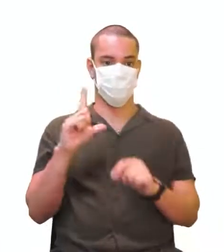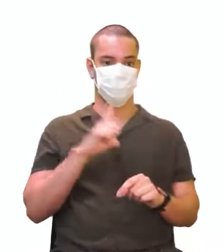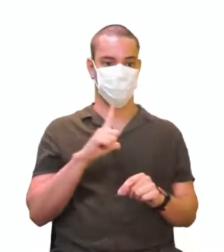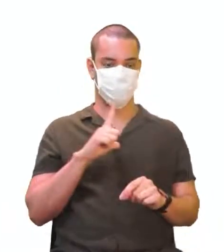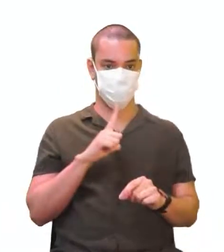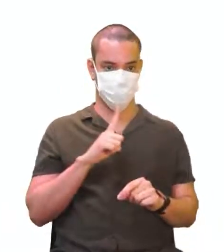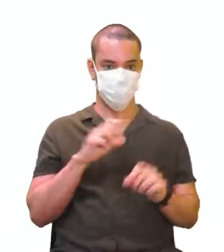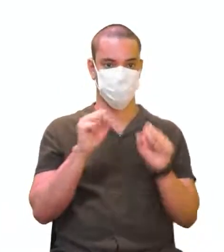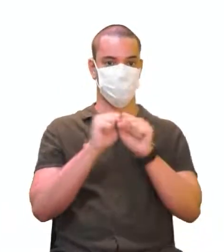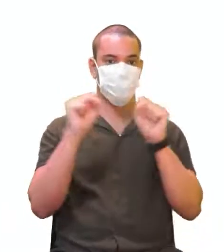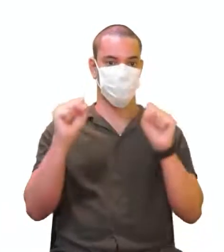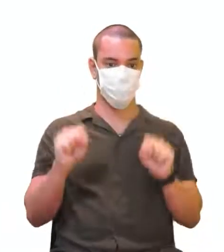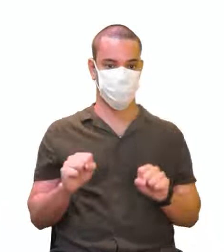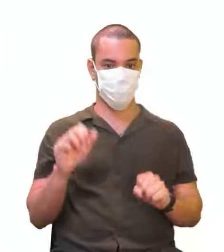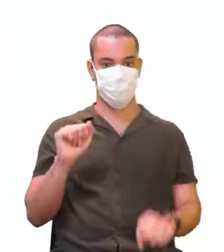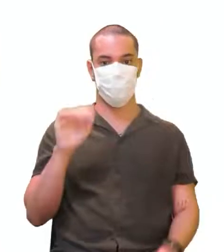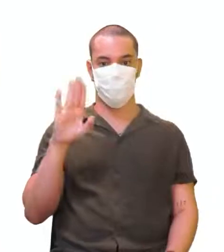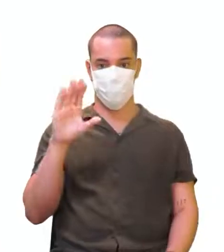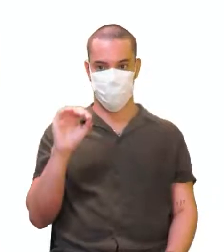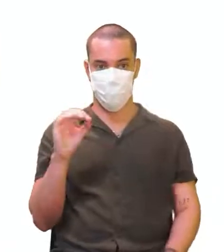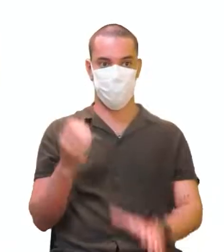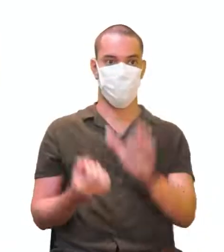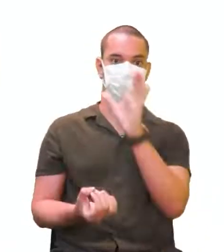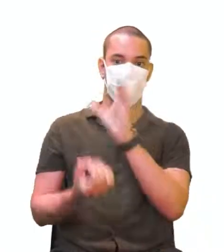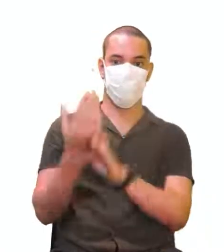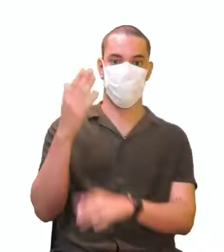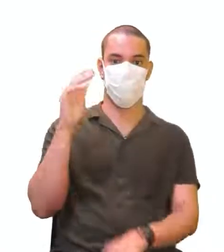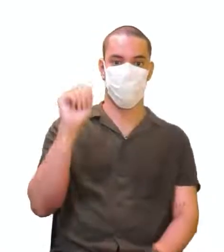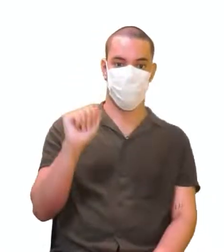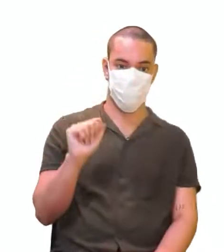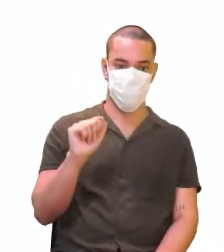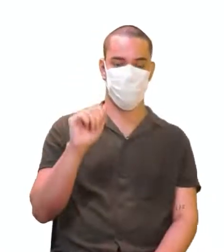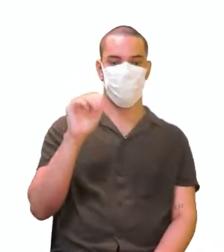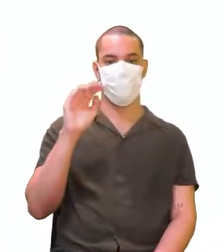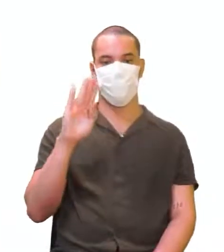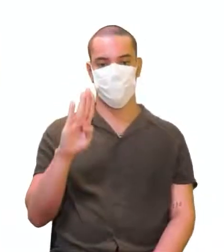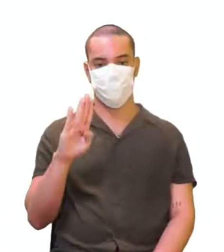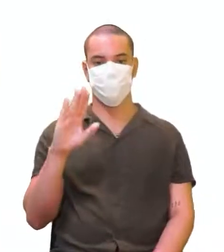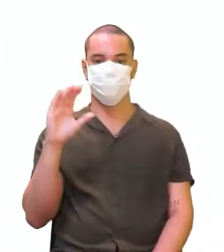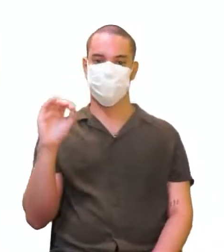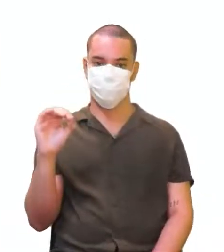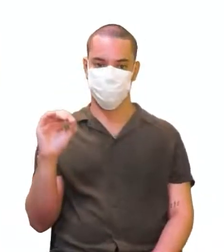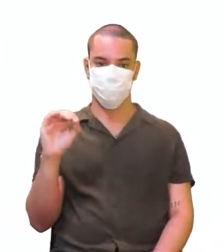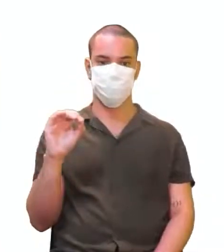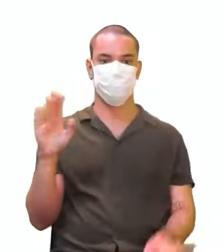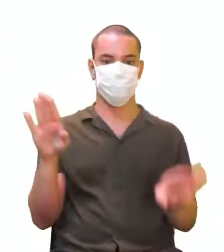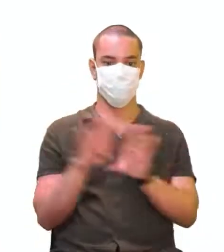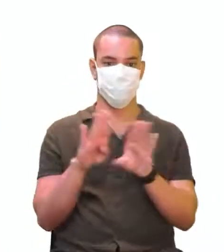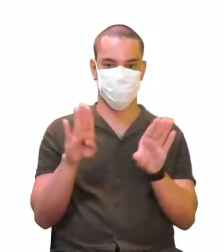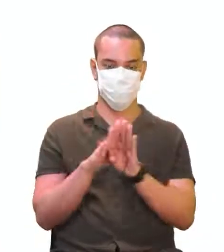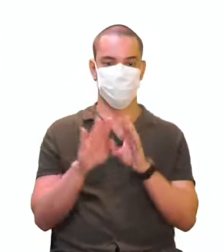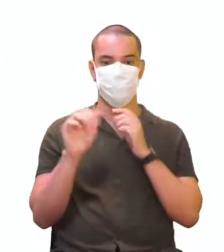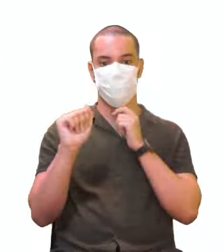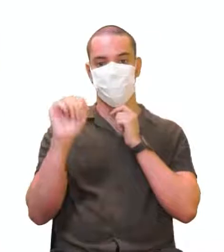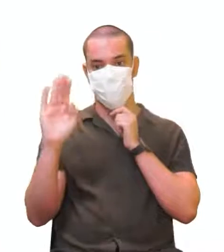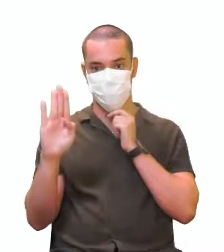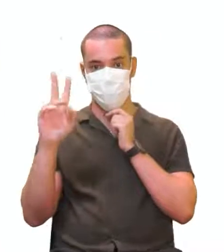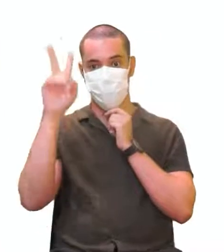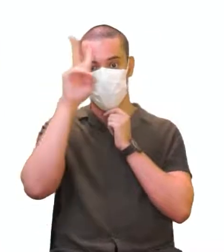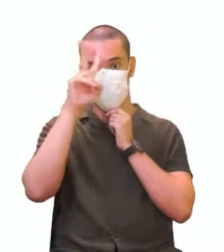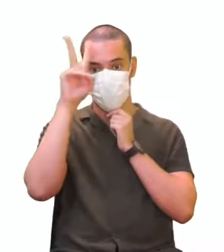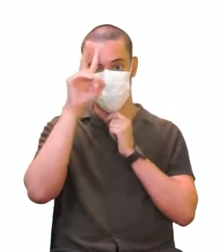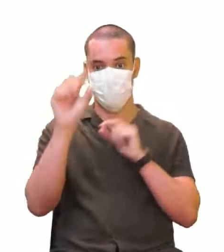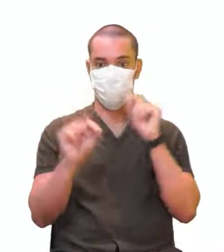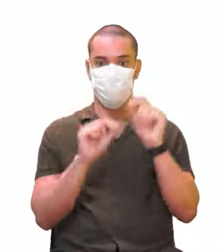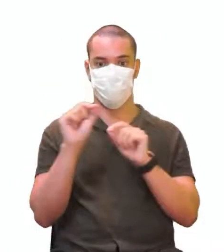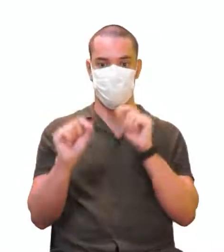ali o sistema ABO, que é formado pelo sangue A, B, o O e o sangue AB. Lembrando que